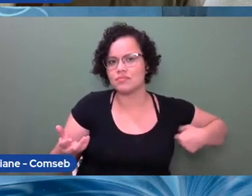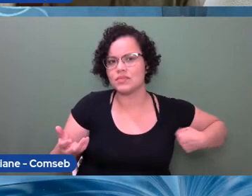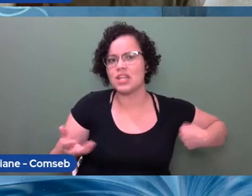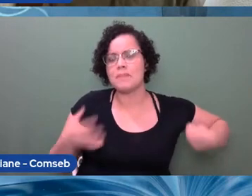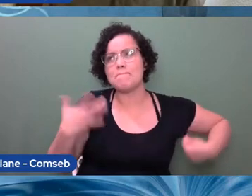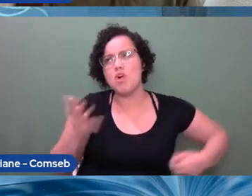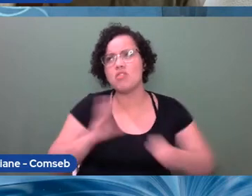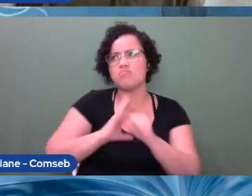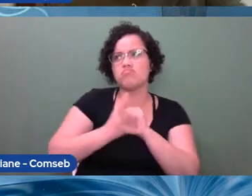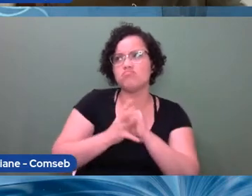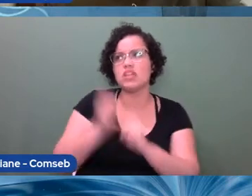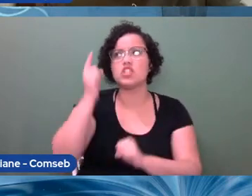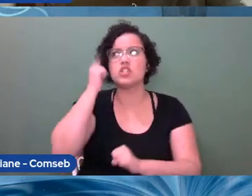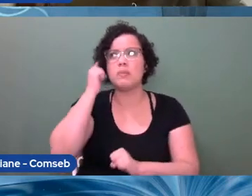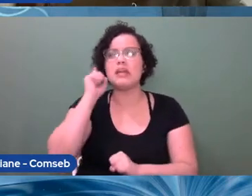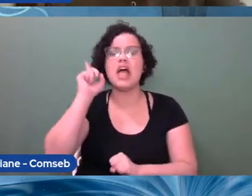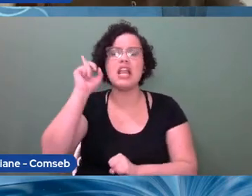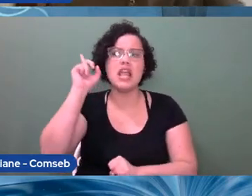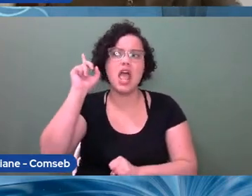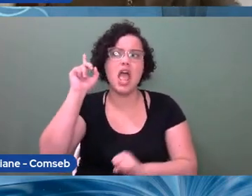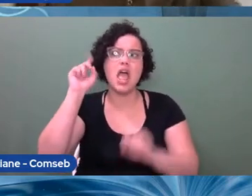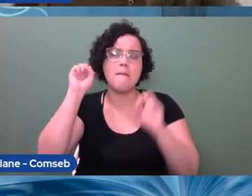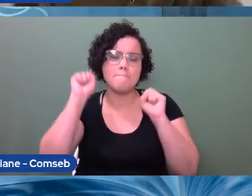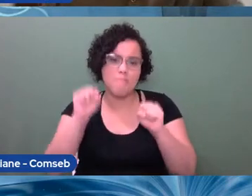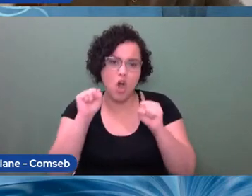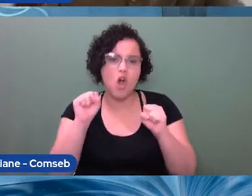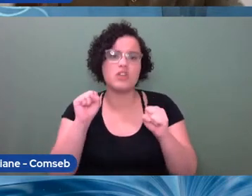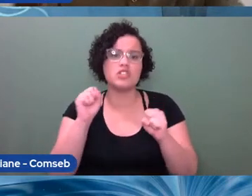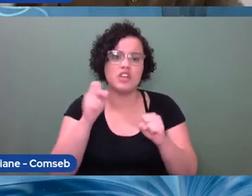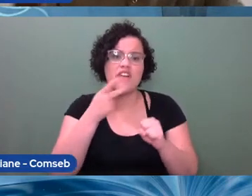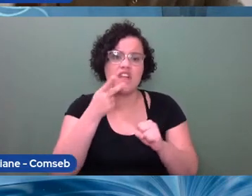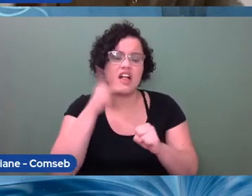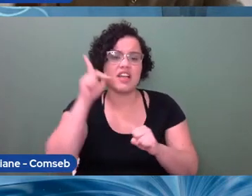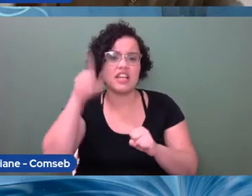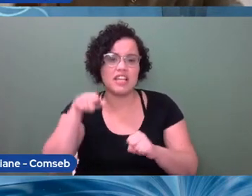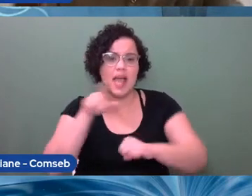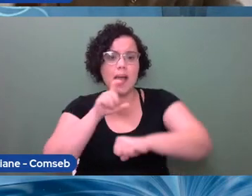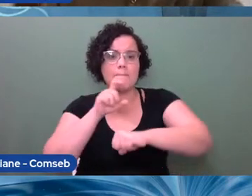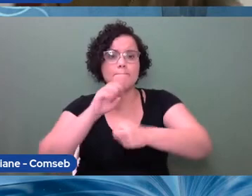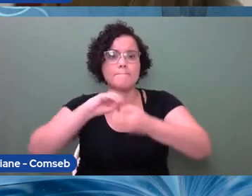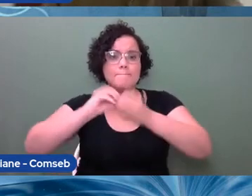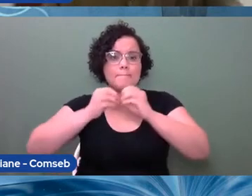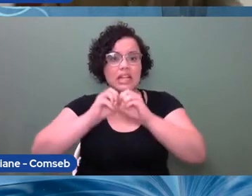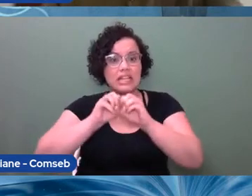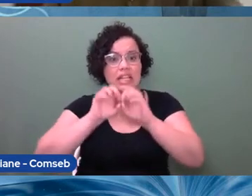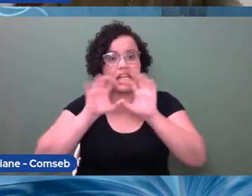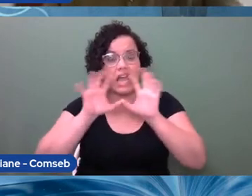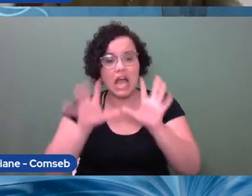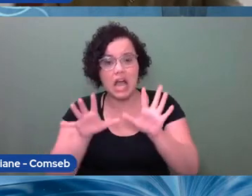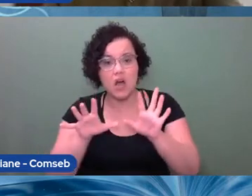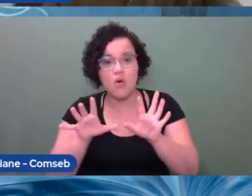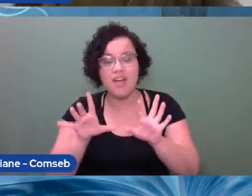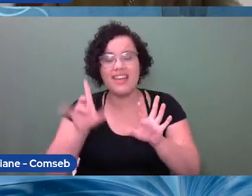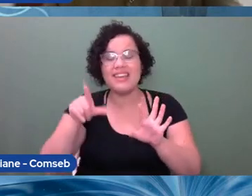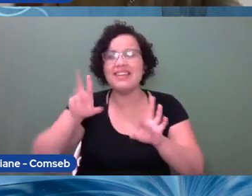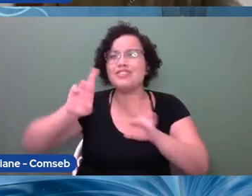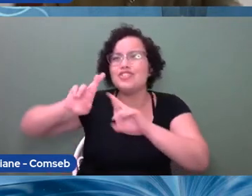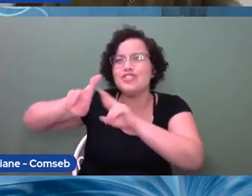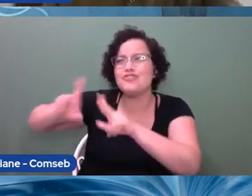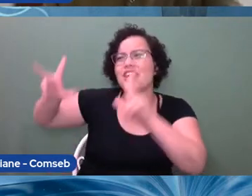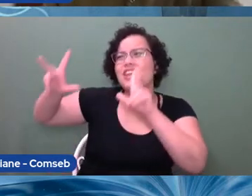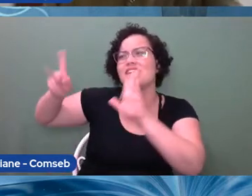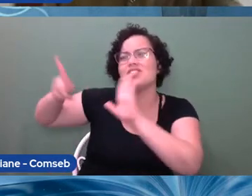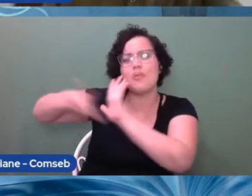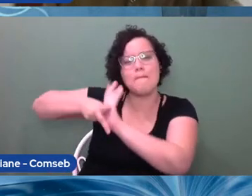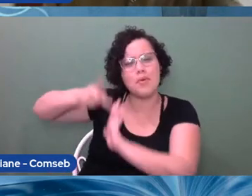material, ele se distingue por propriedades próprias. E mais, e para completar mais ainda, ele